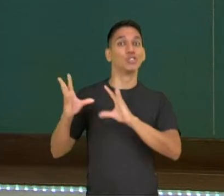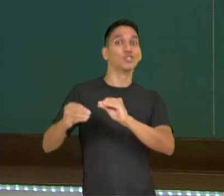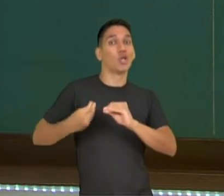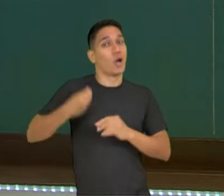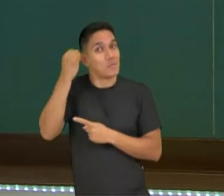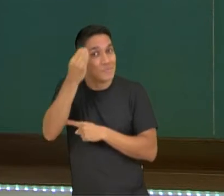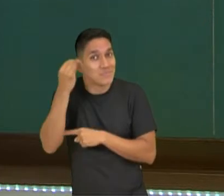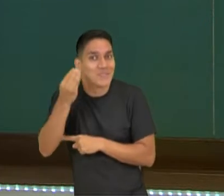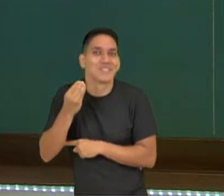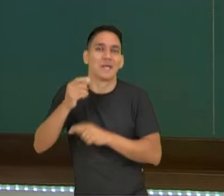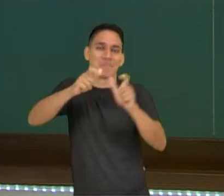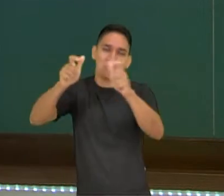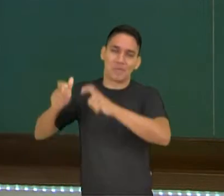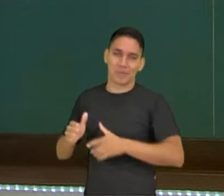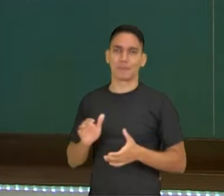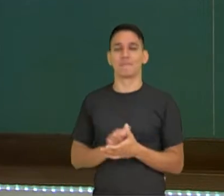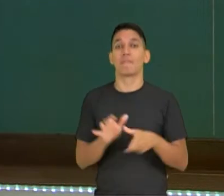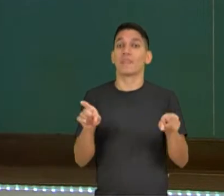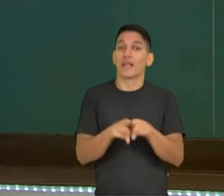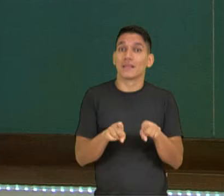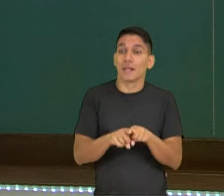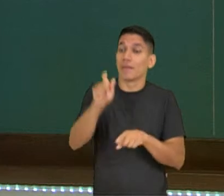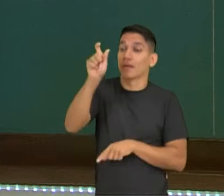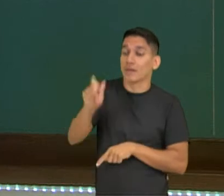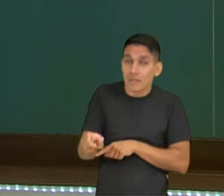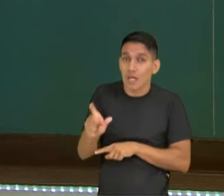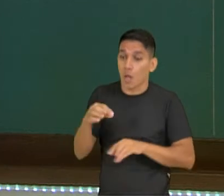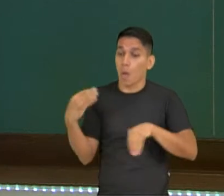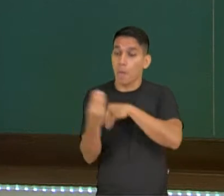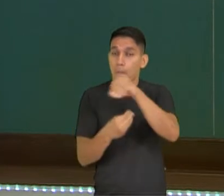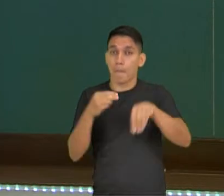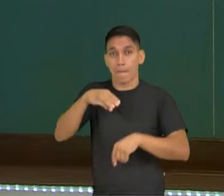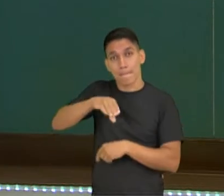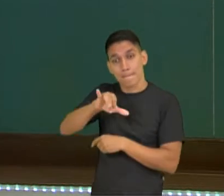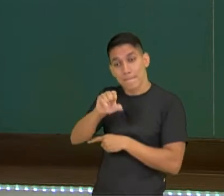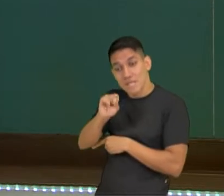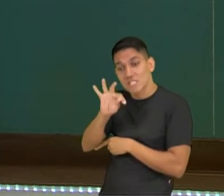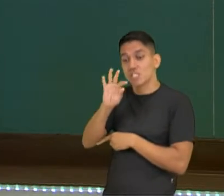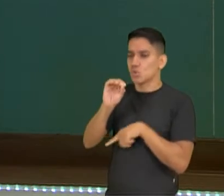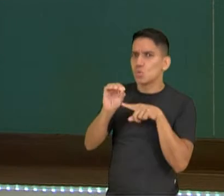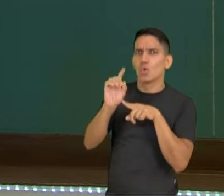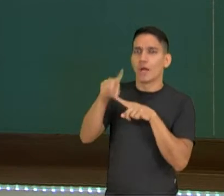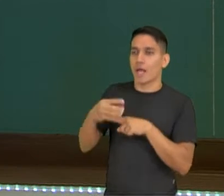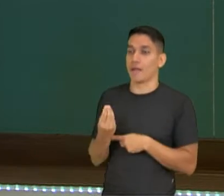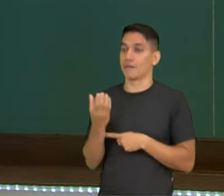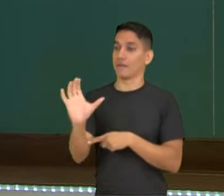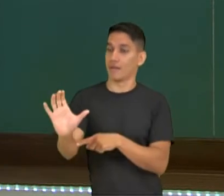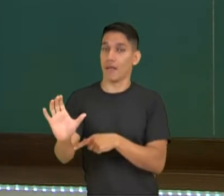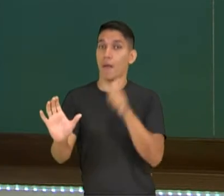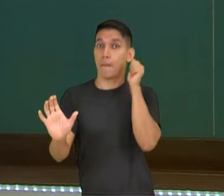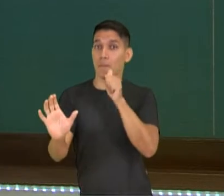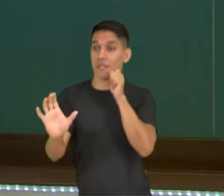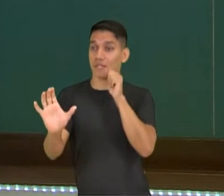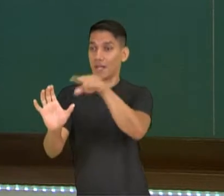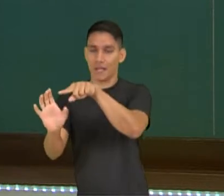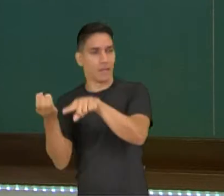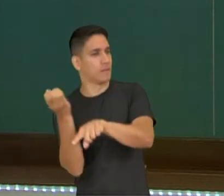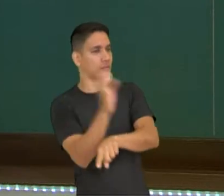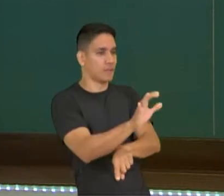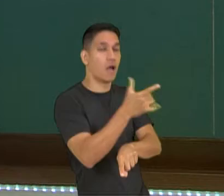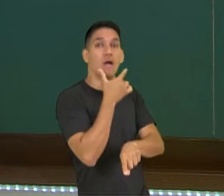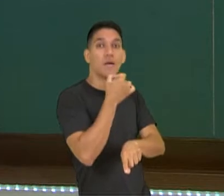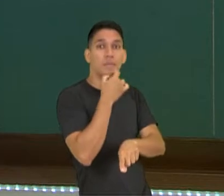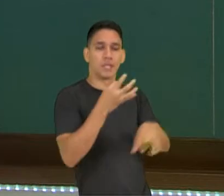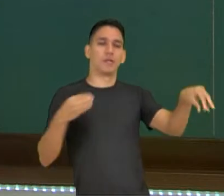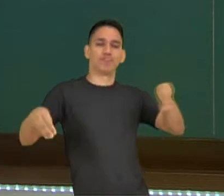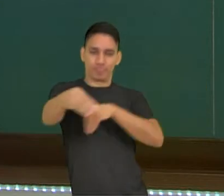E o passe misto, então, tem que passar uma vez para a menina e uma vez para o menino. A regra é essa, tem que sempre passar uma menina e um menino, uma menina e um menino. E